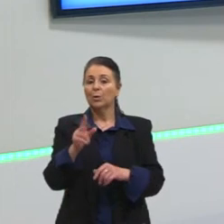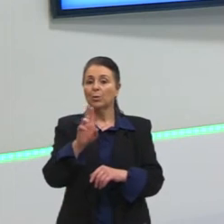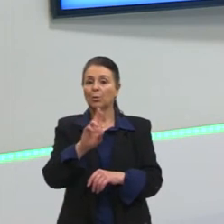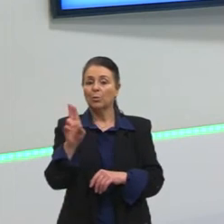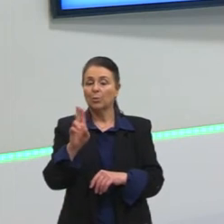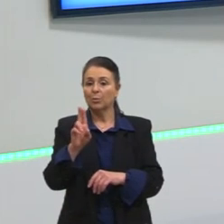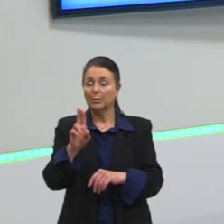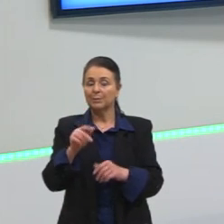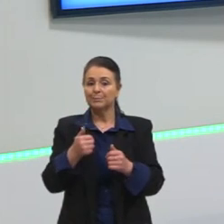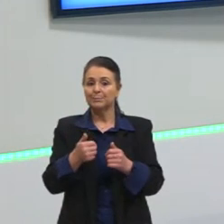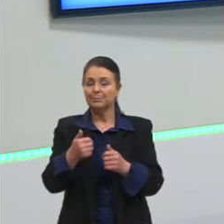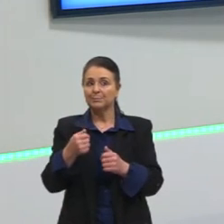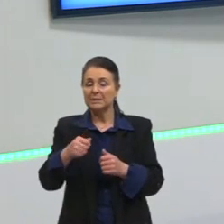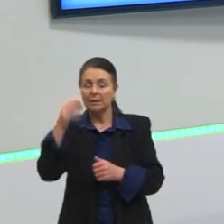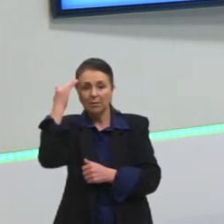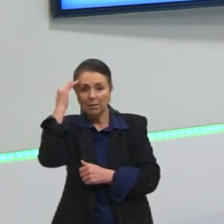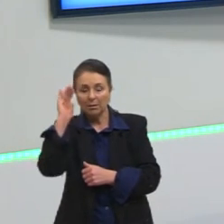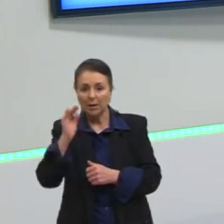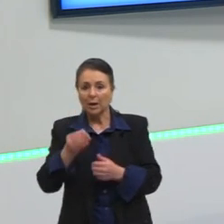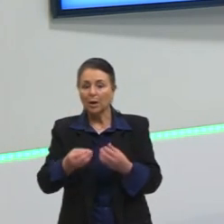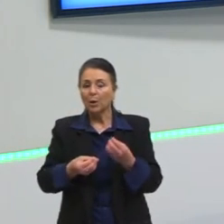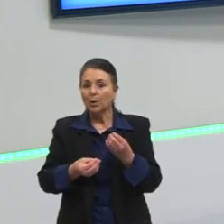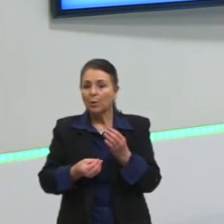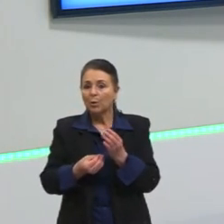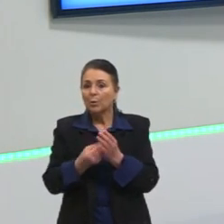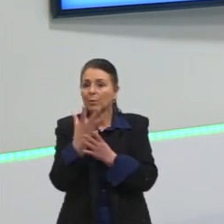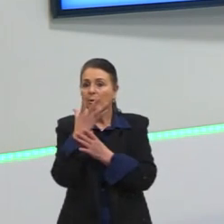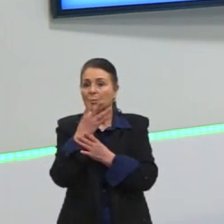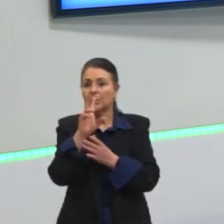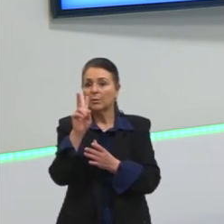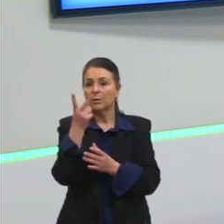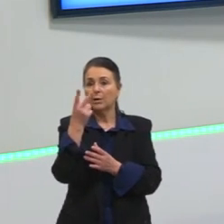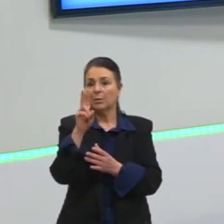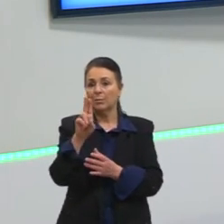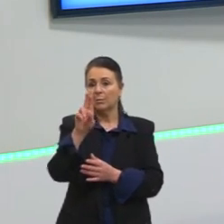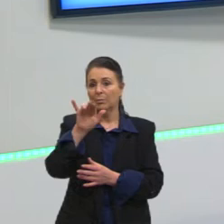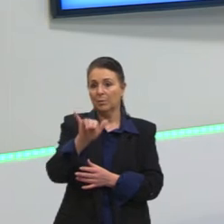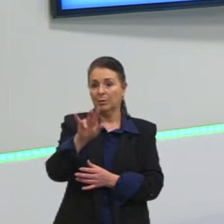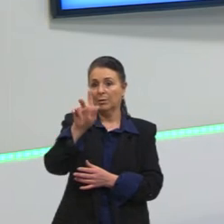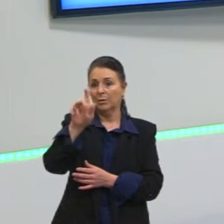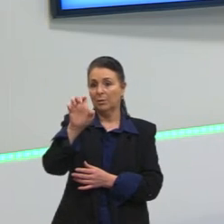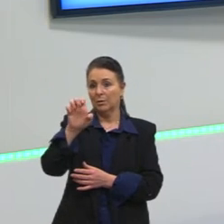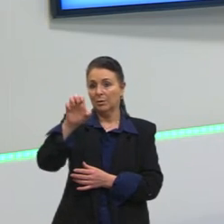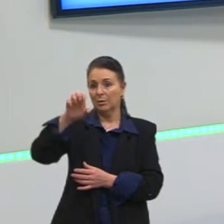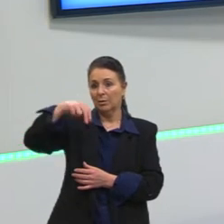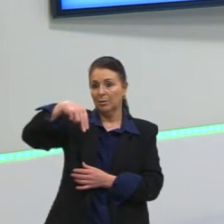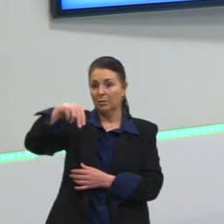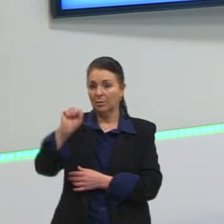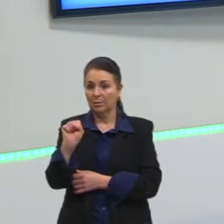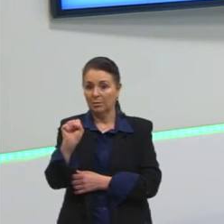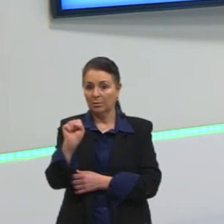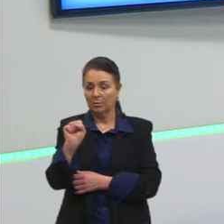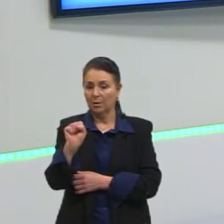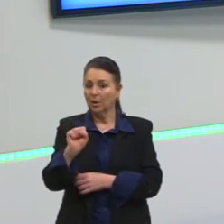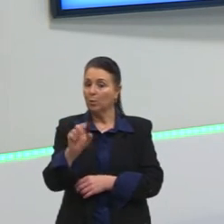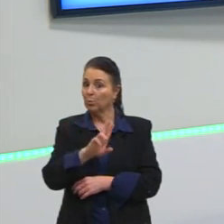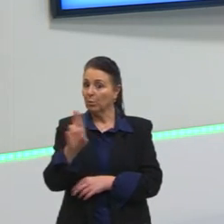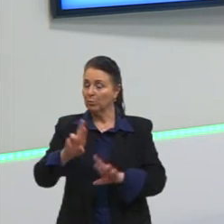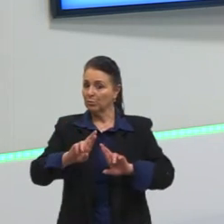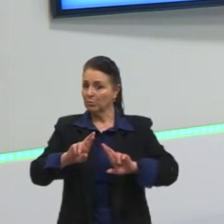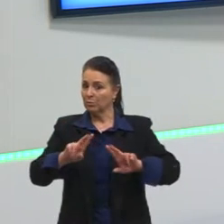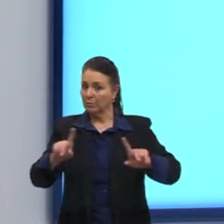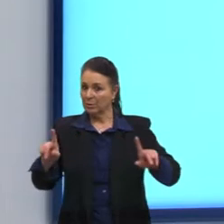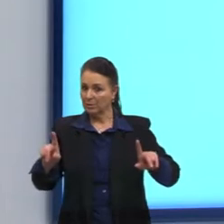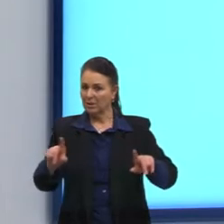sobre eles, a gente precisa entender o princípio de Huygens. É um nome um pouquinho complicado para a gente, Mas vamos lá. Então, quem